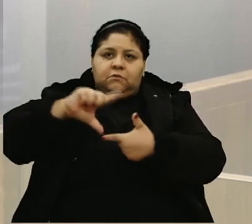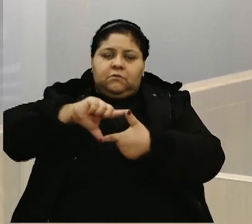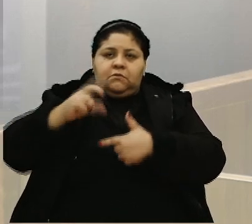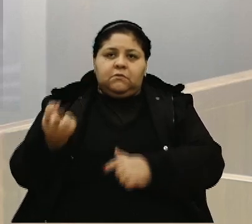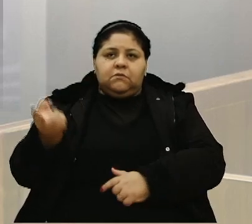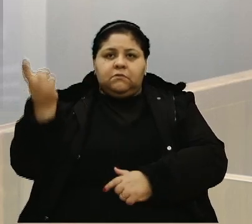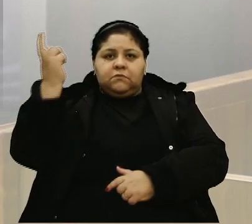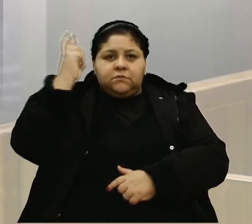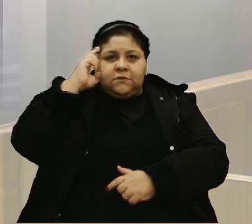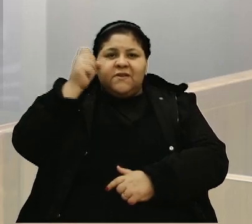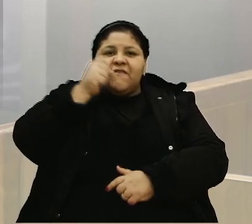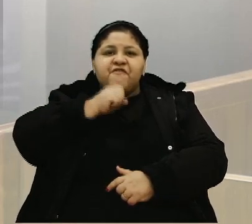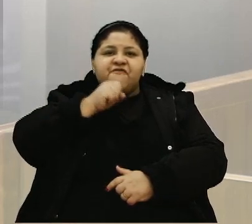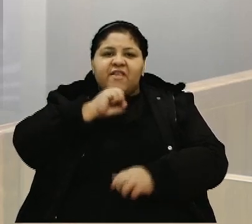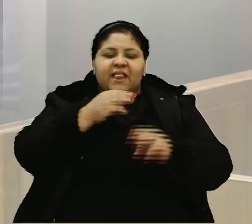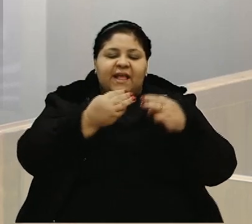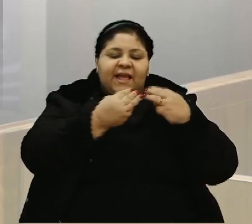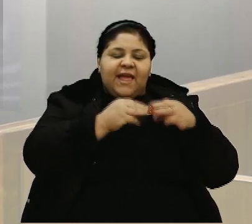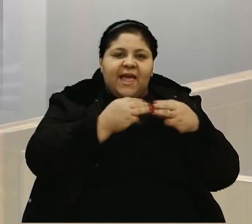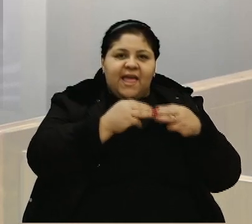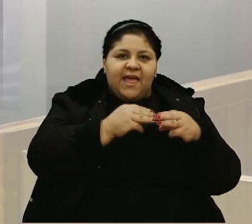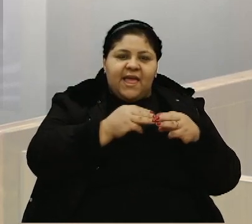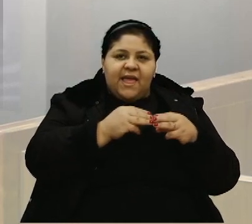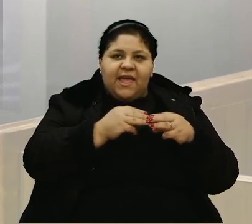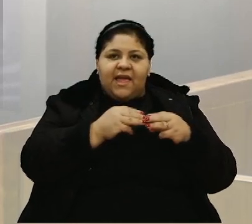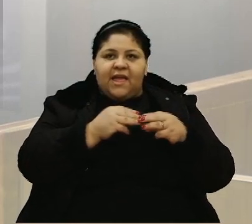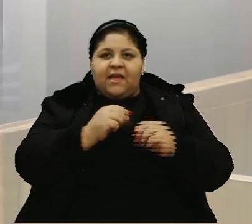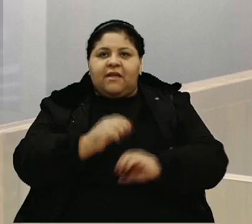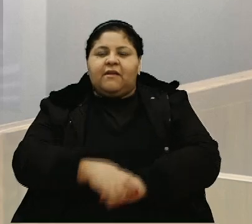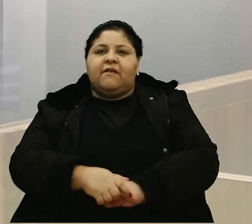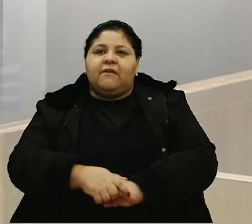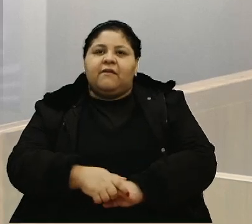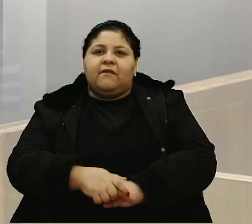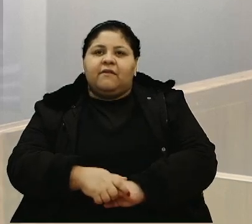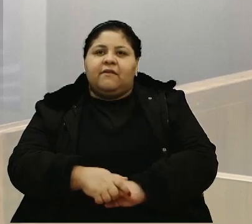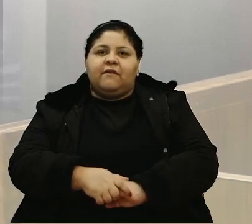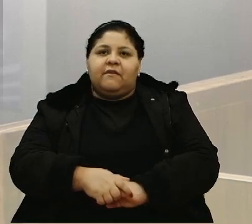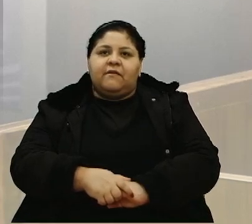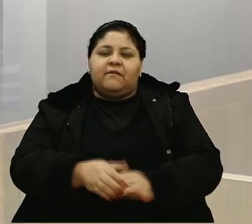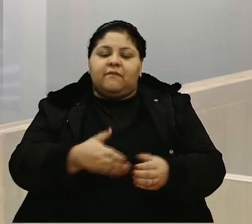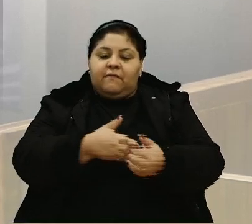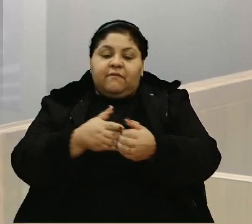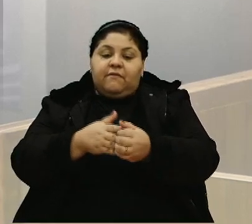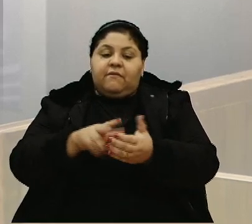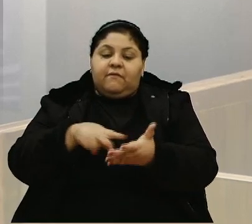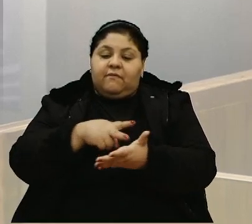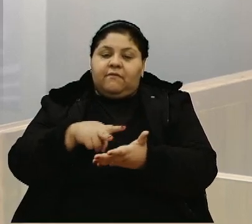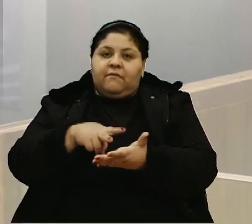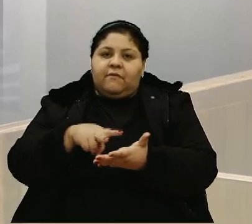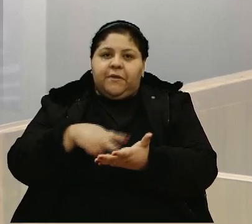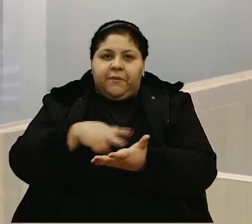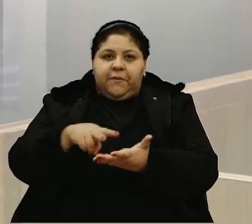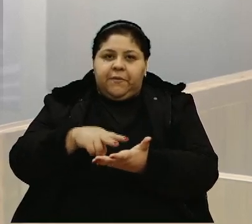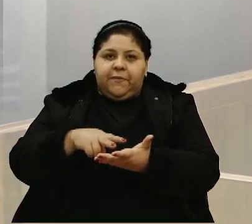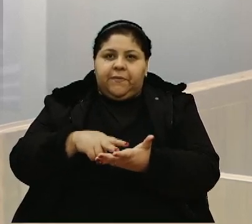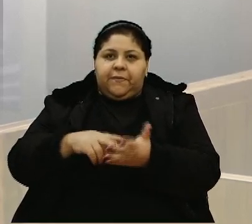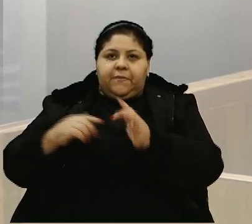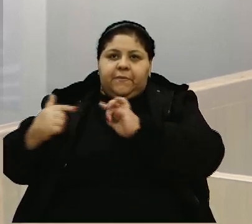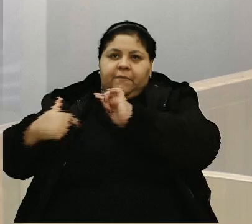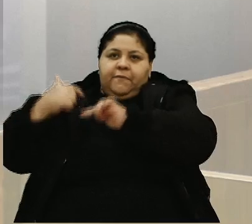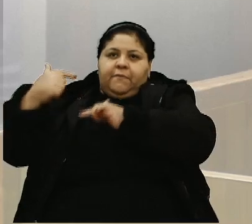Velha Carreta. O senhor instrutor de danças, o instrutor de danças